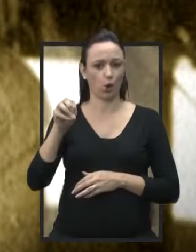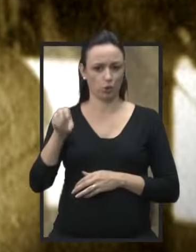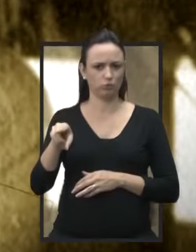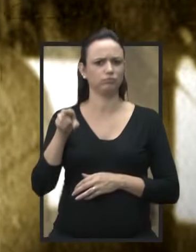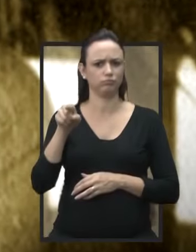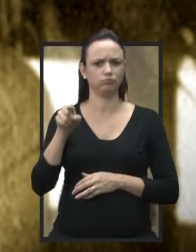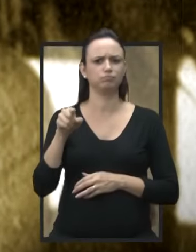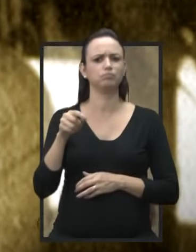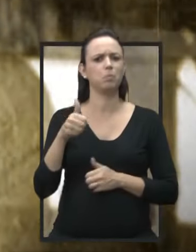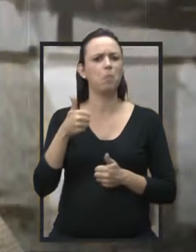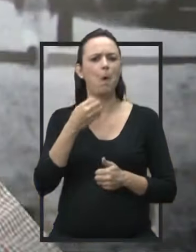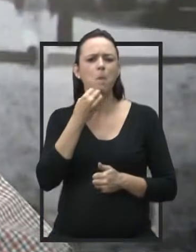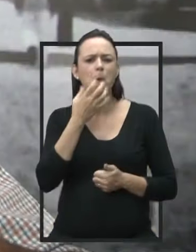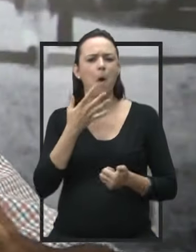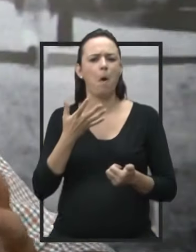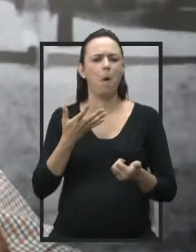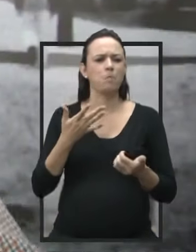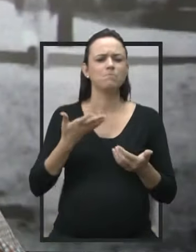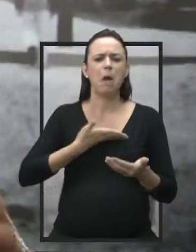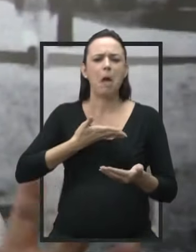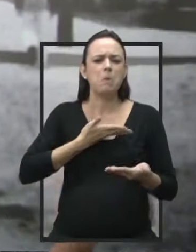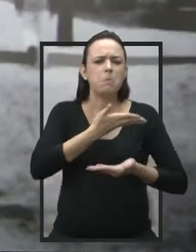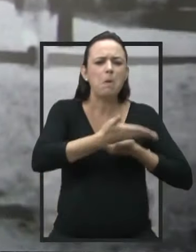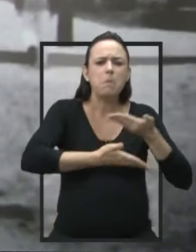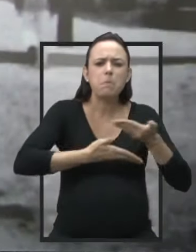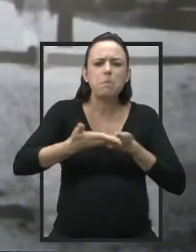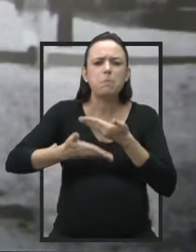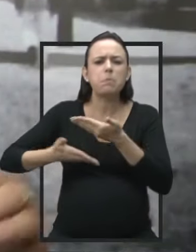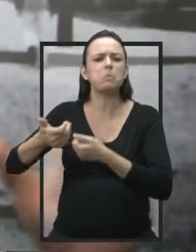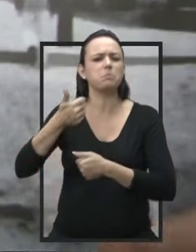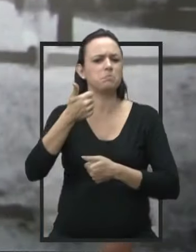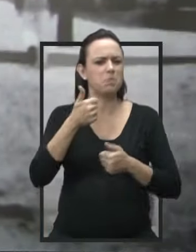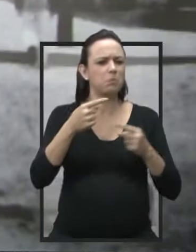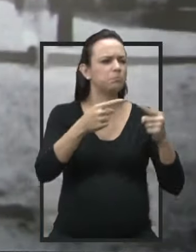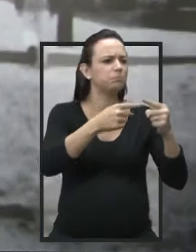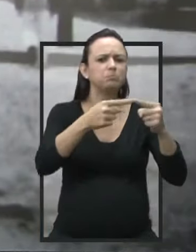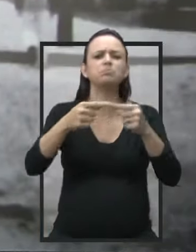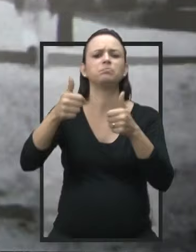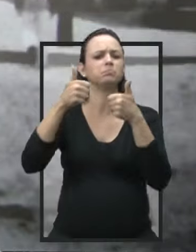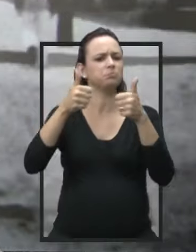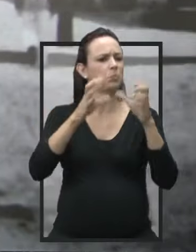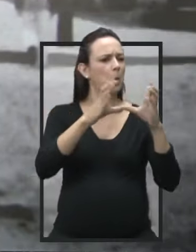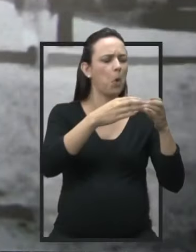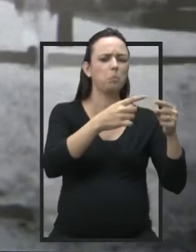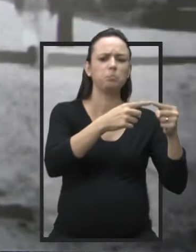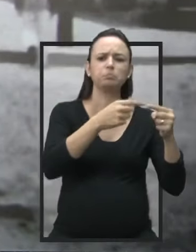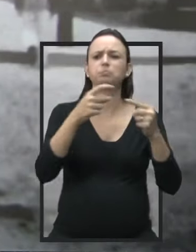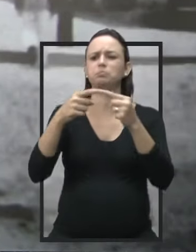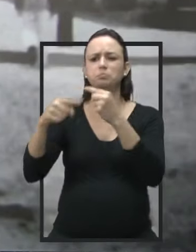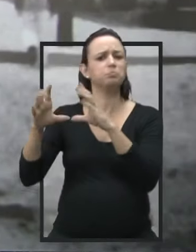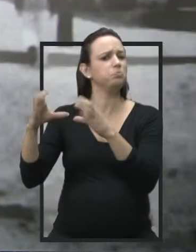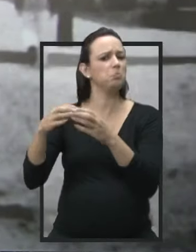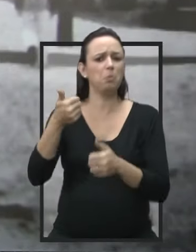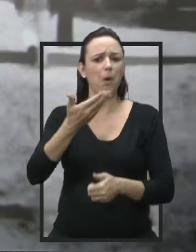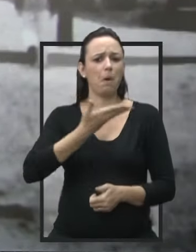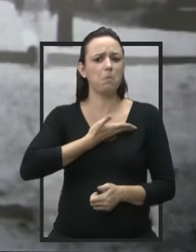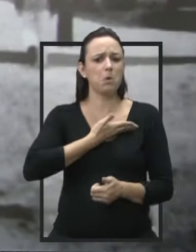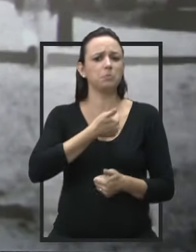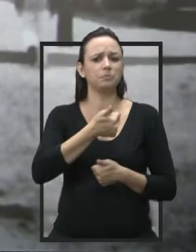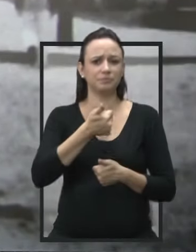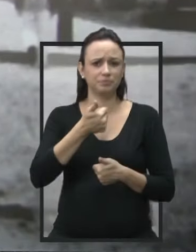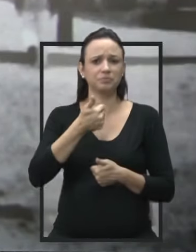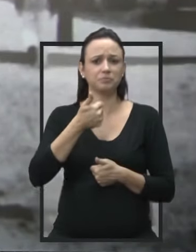Galvão, era o cara jeitoso, aquele cara que se dava bem com todo mundo, com a oposição, com a situação. Ele seria um candidato